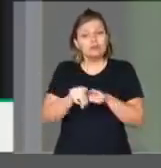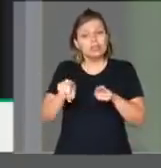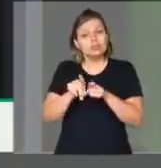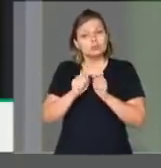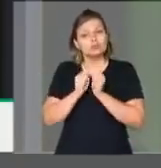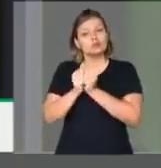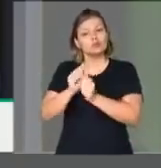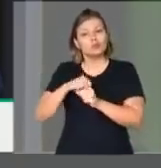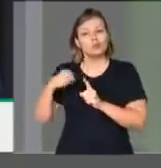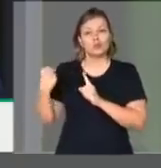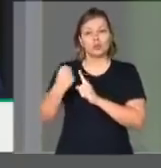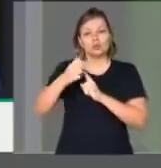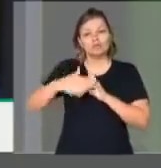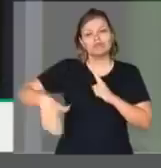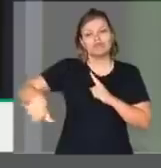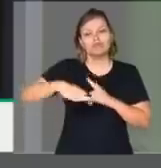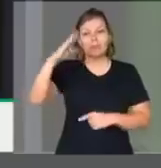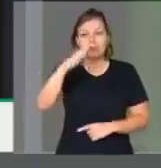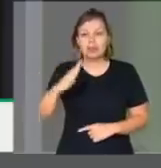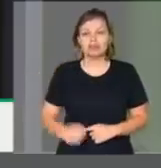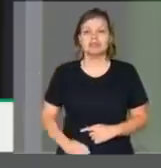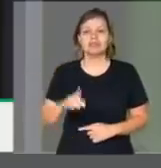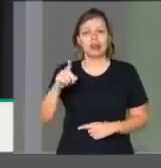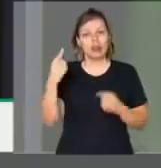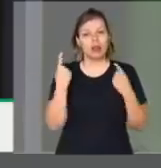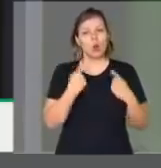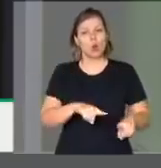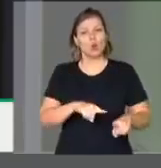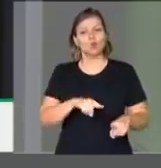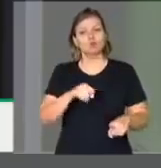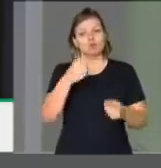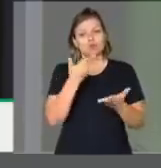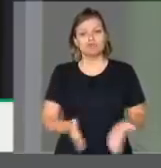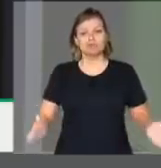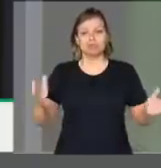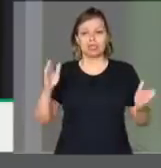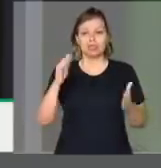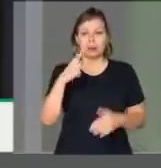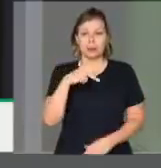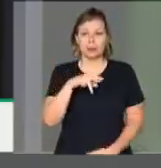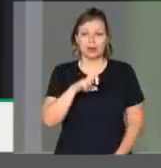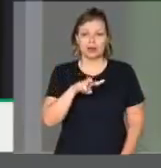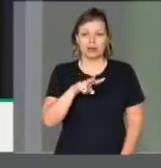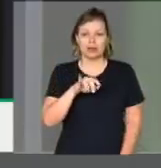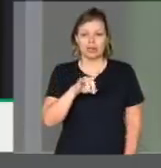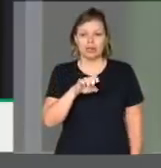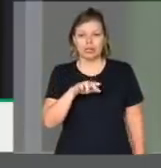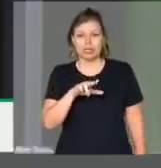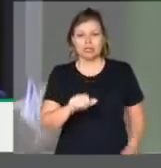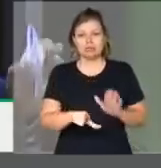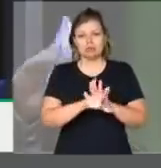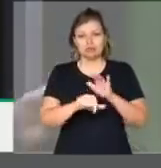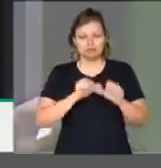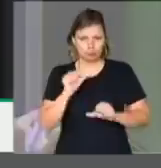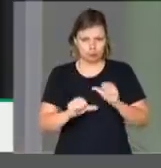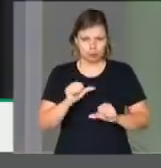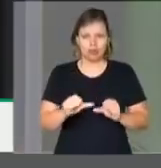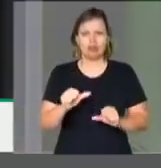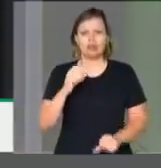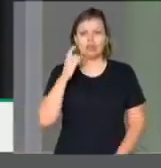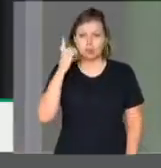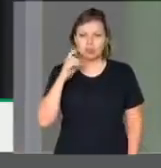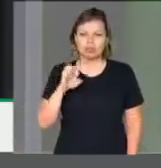sociedade brasileira para que esse desmonte da Previdência Pública não venha a ser aprovado. Deputada Érica Cocai, depois deputada Lídice da